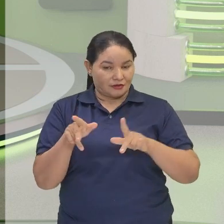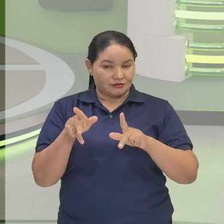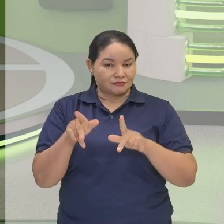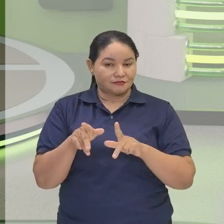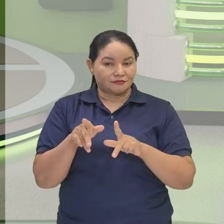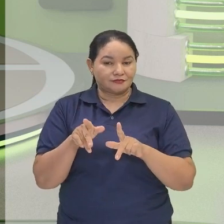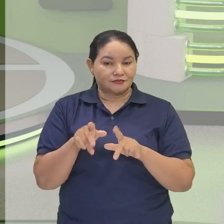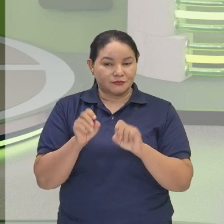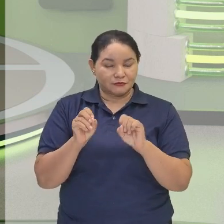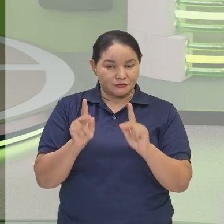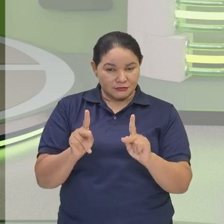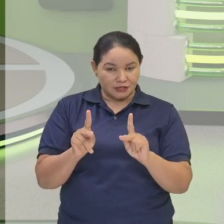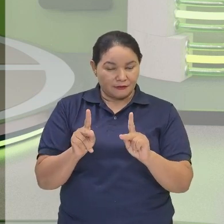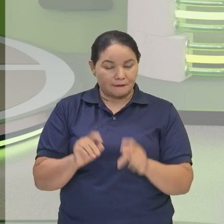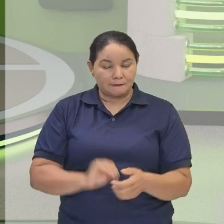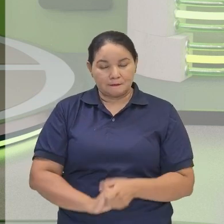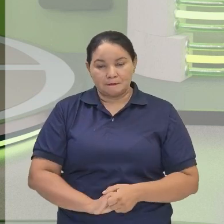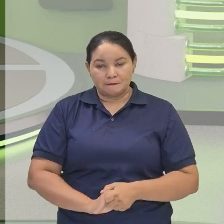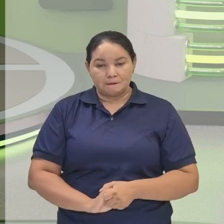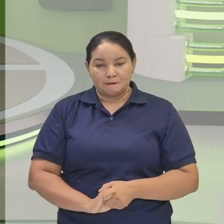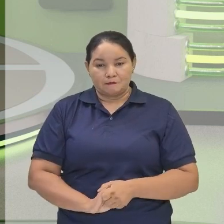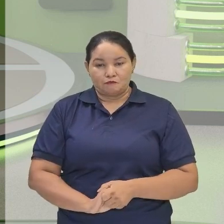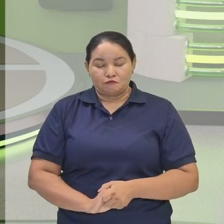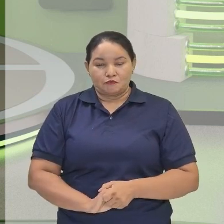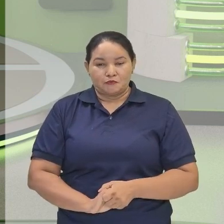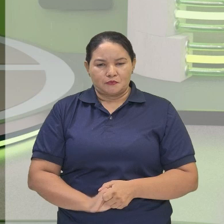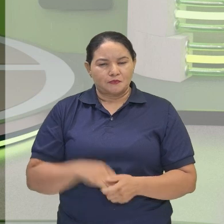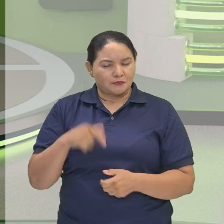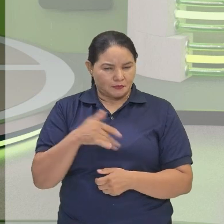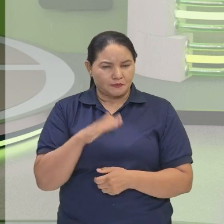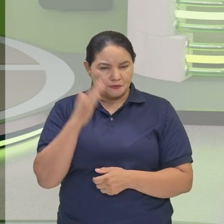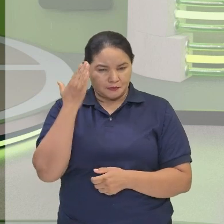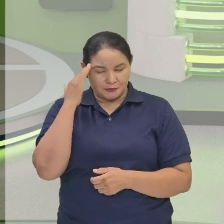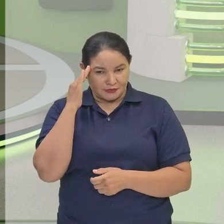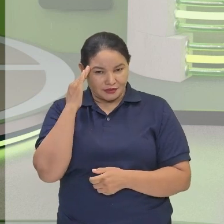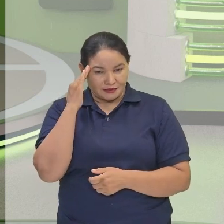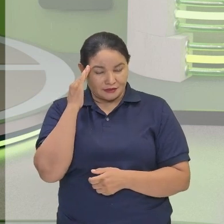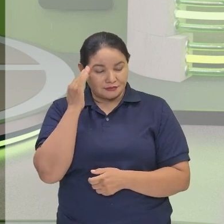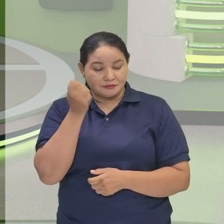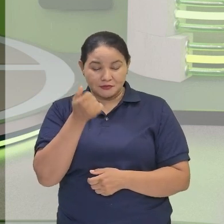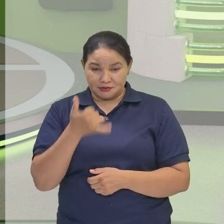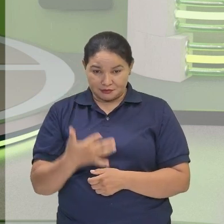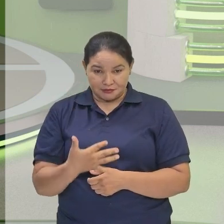um receptor. E agora, Cecília, você está satisfeita com a explicação?